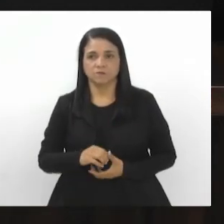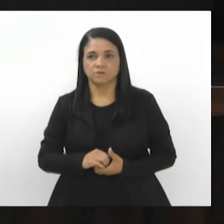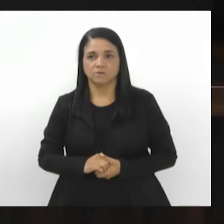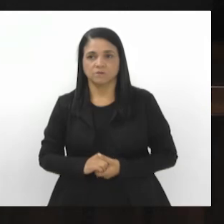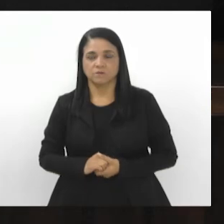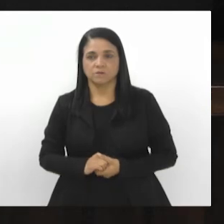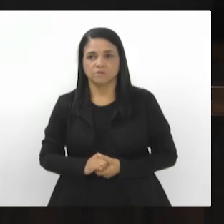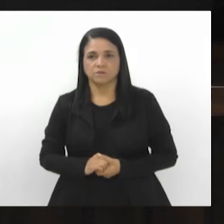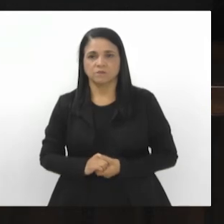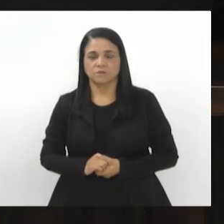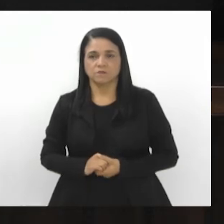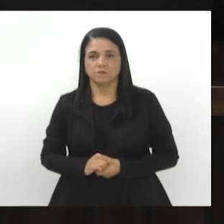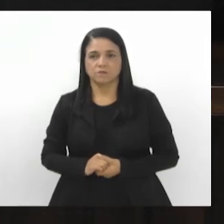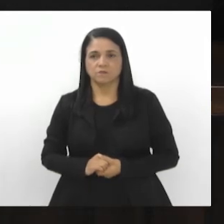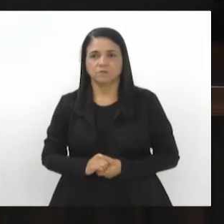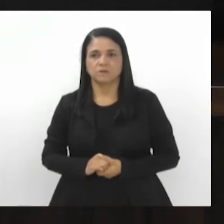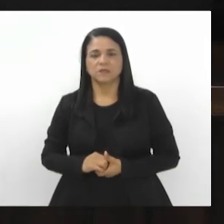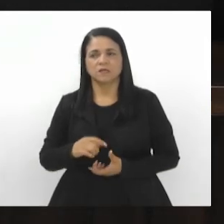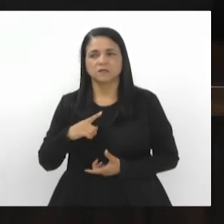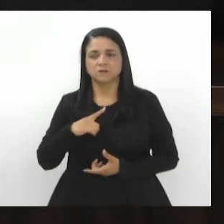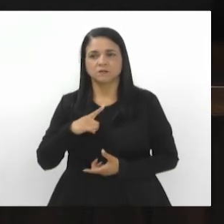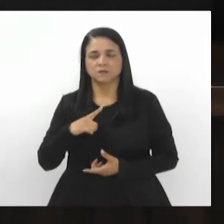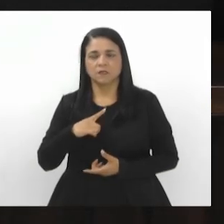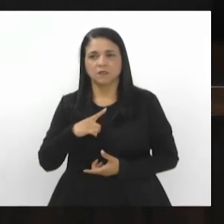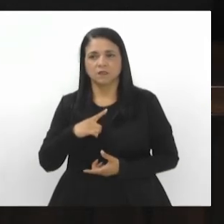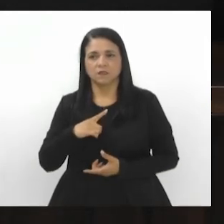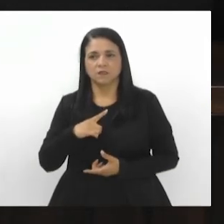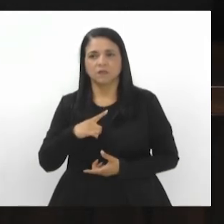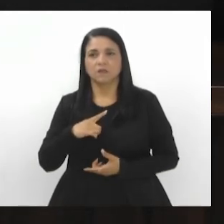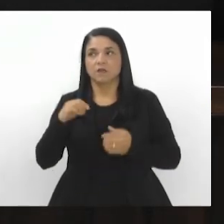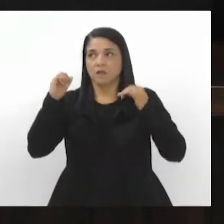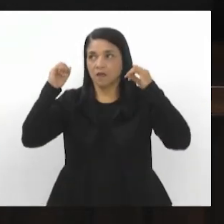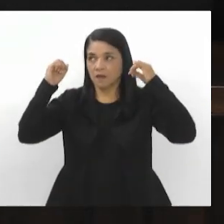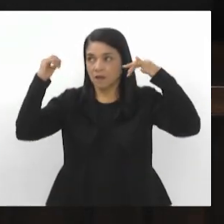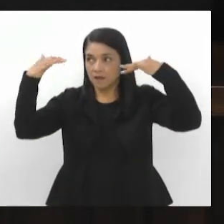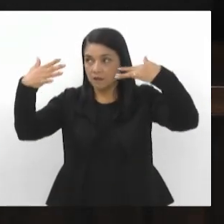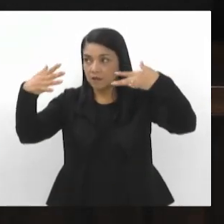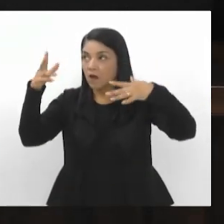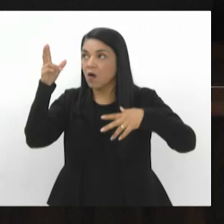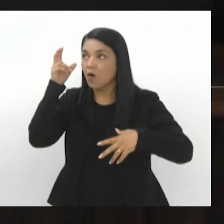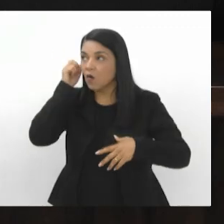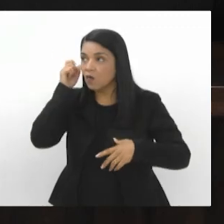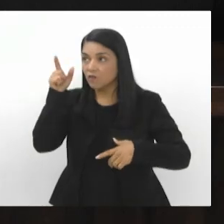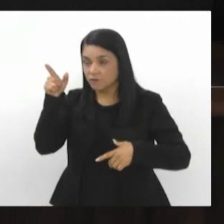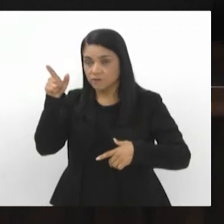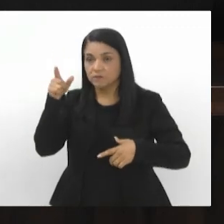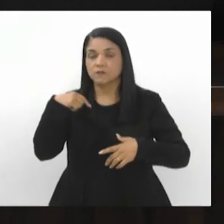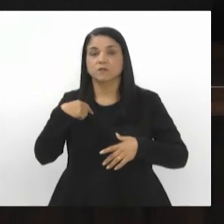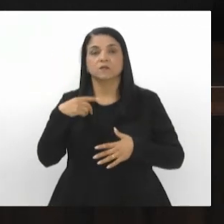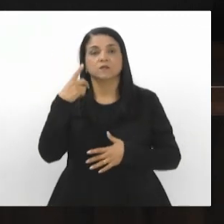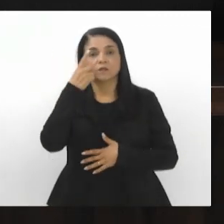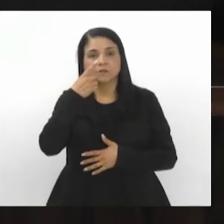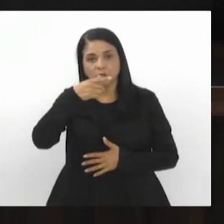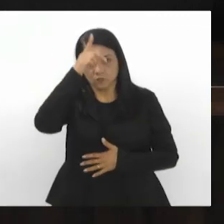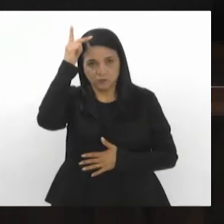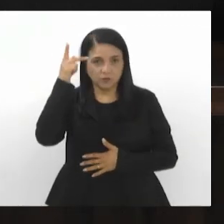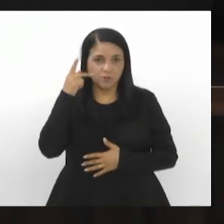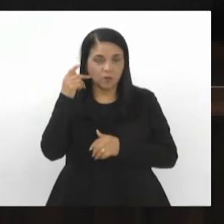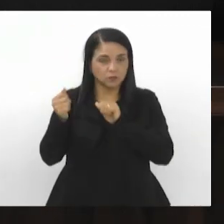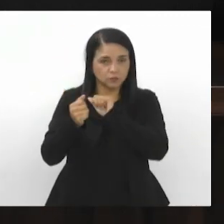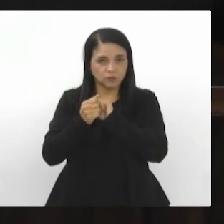quem? Existe um posicionamento, é bom até que a galeria ouça, deputado Luiz Paulo, se puder me auxiliar com Marta